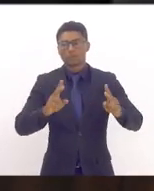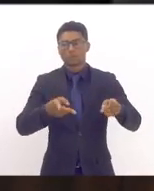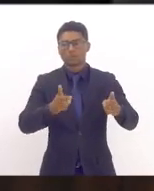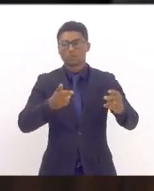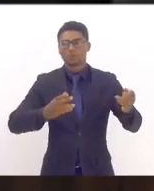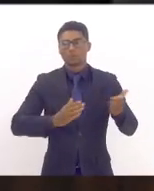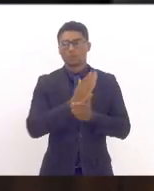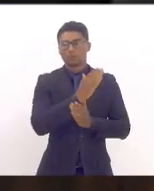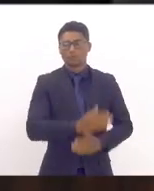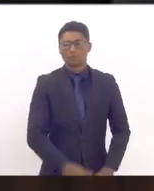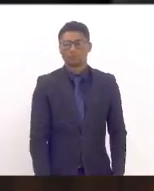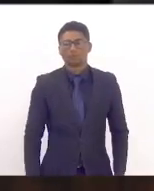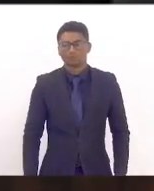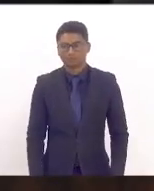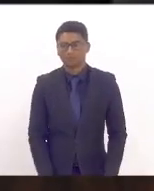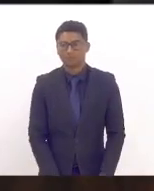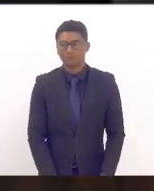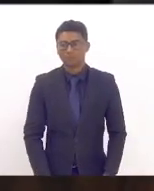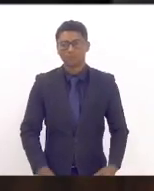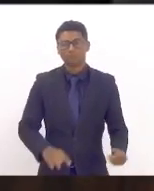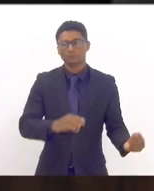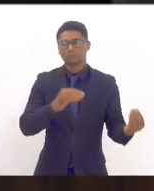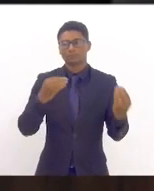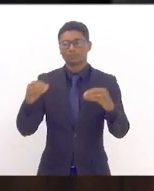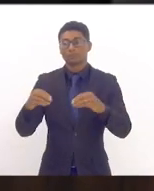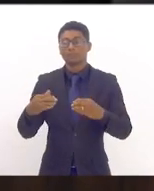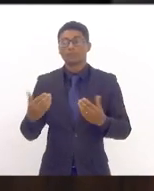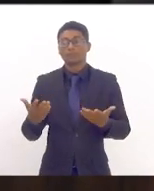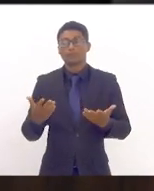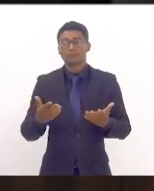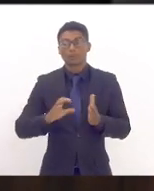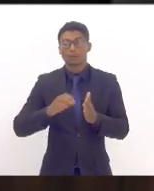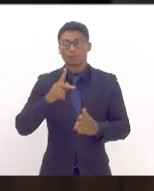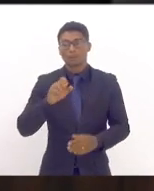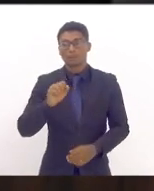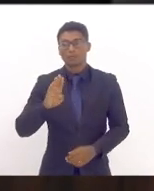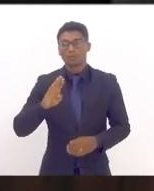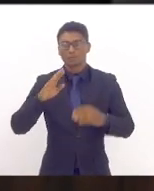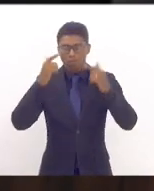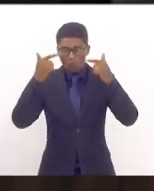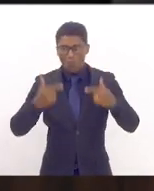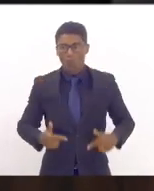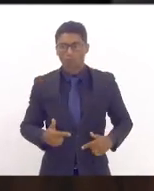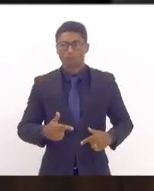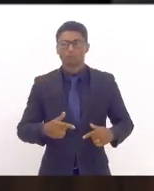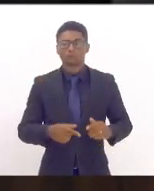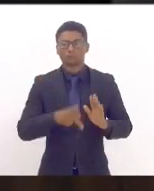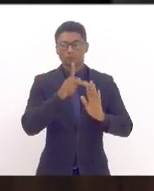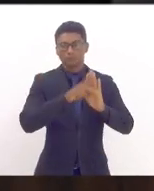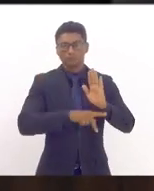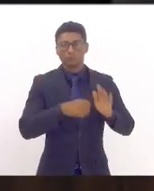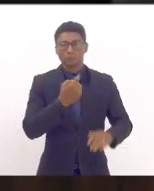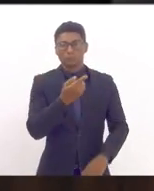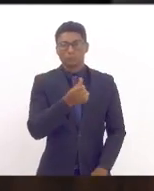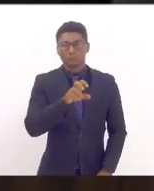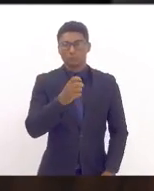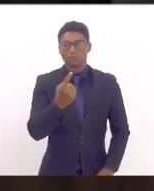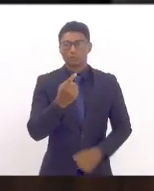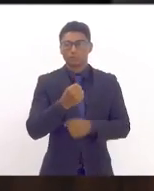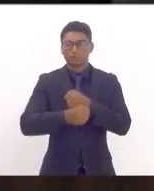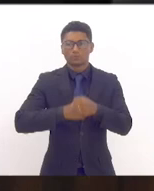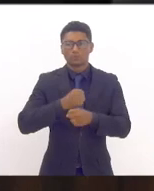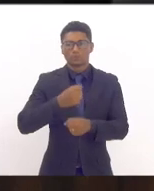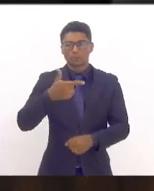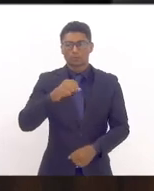permaneça Como estão aprovado vai à promulgação com abstenção do PSB projeto de resolução 651 de 22 de autoria